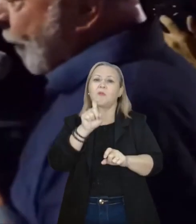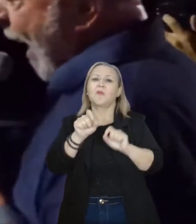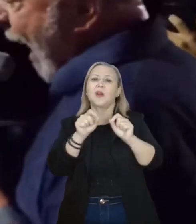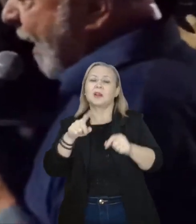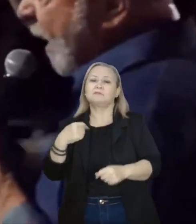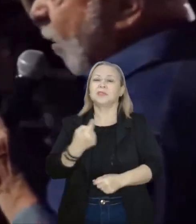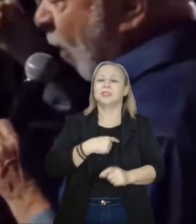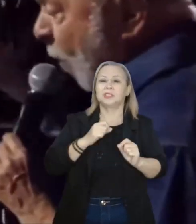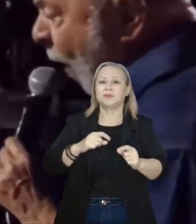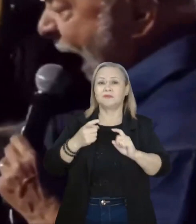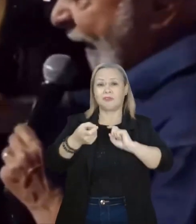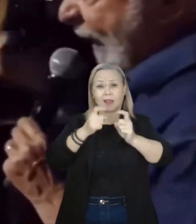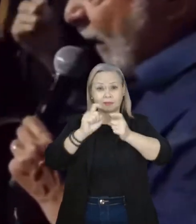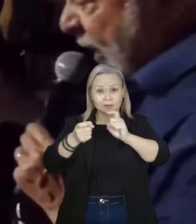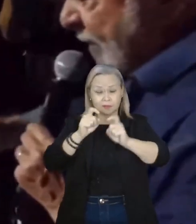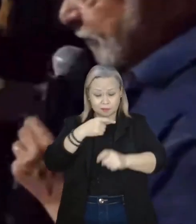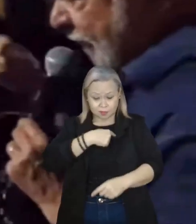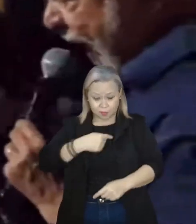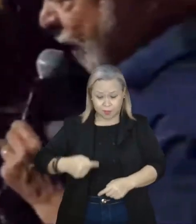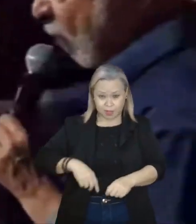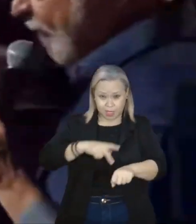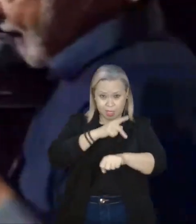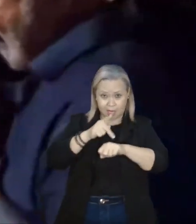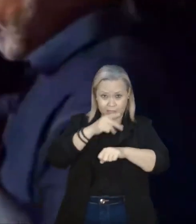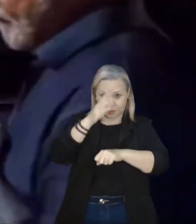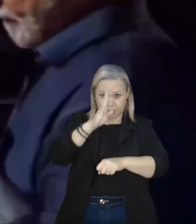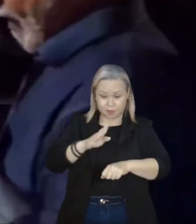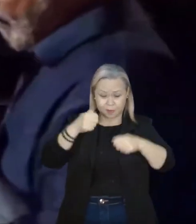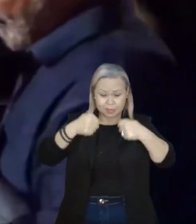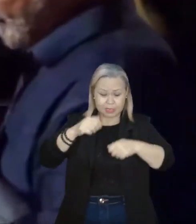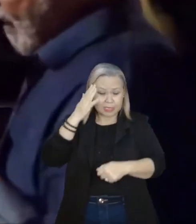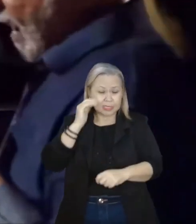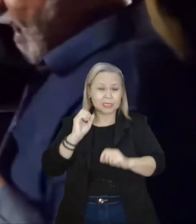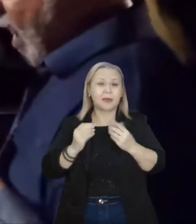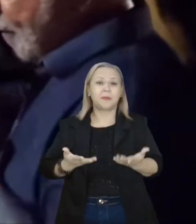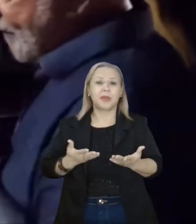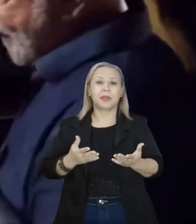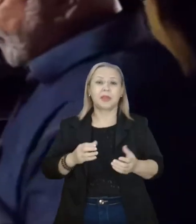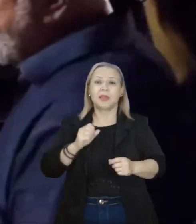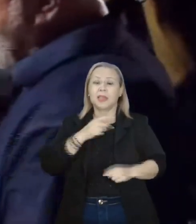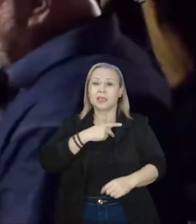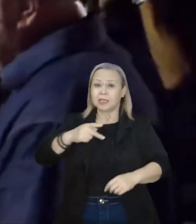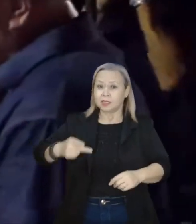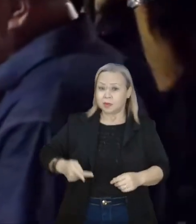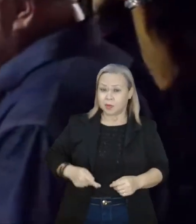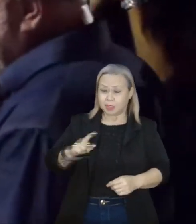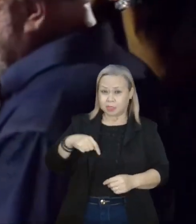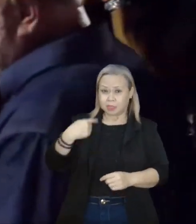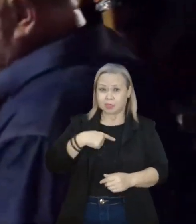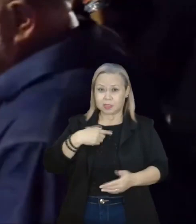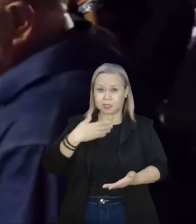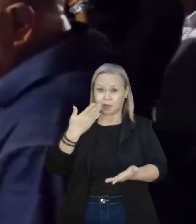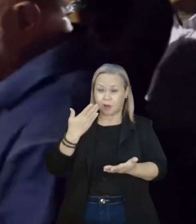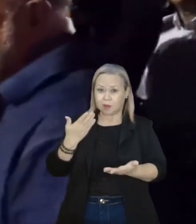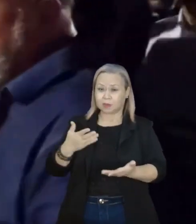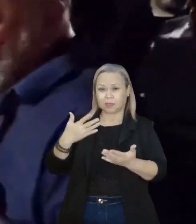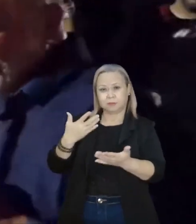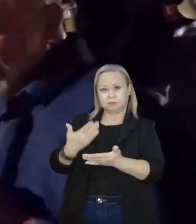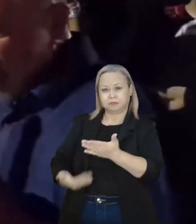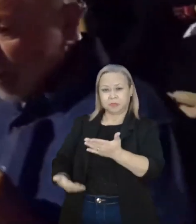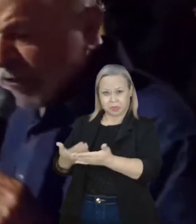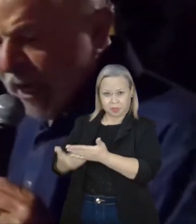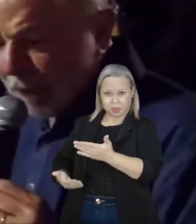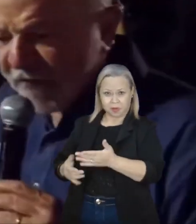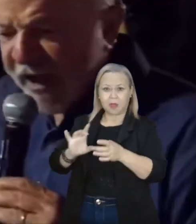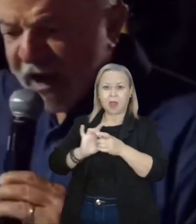vai governar esse país. Eu preciso saber se o presidente que nós derrotamos vai permitir